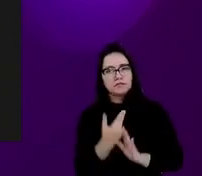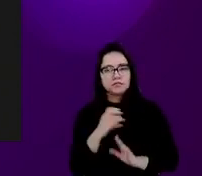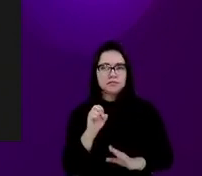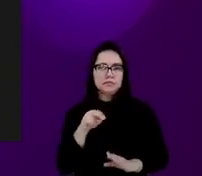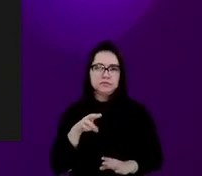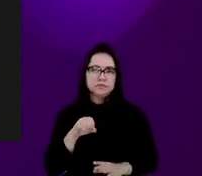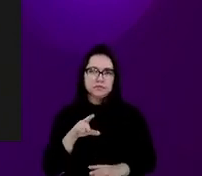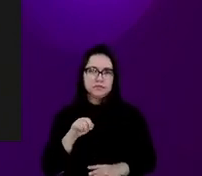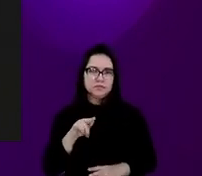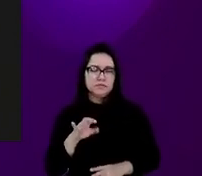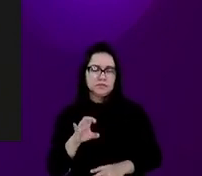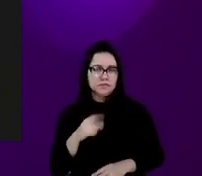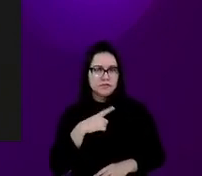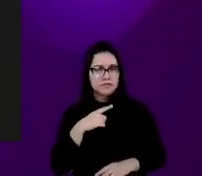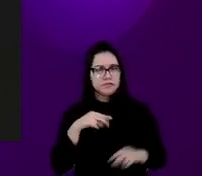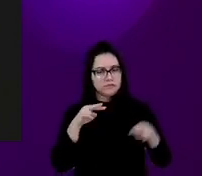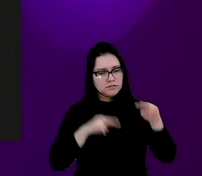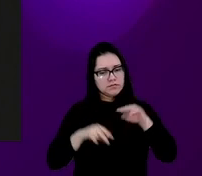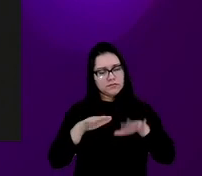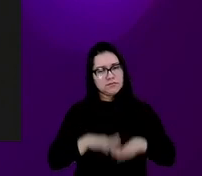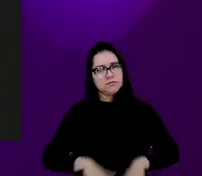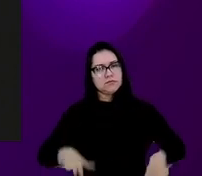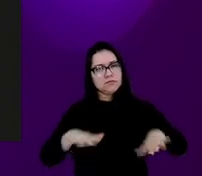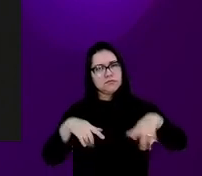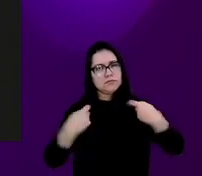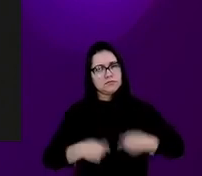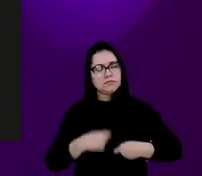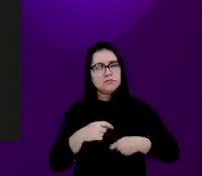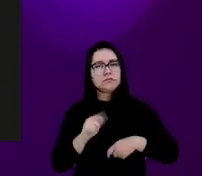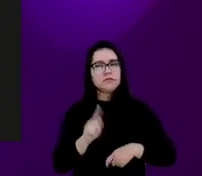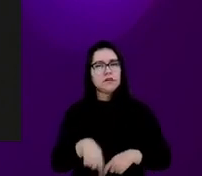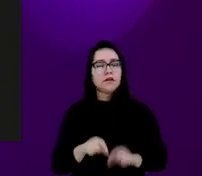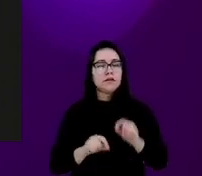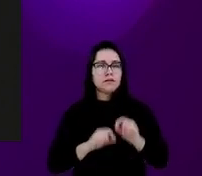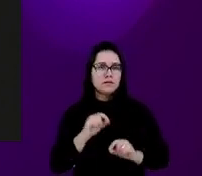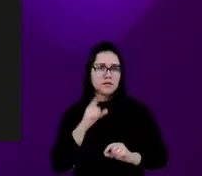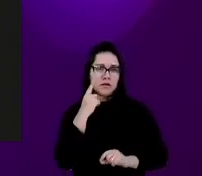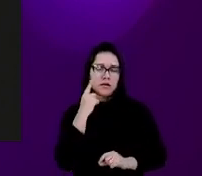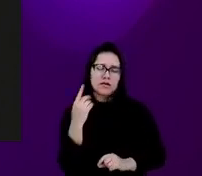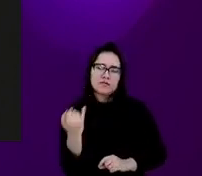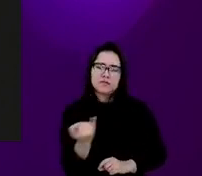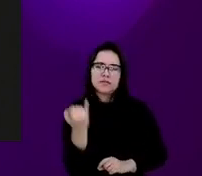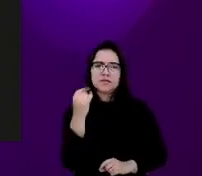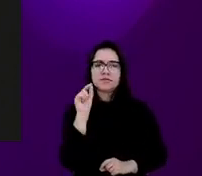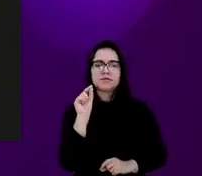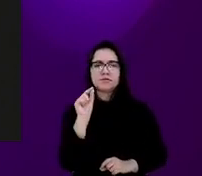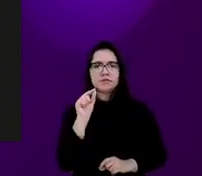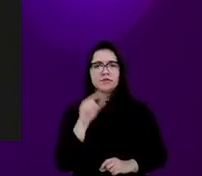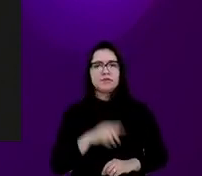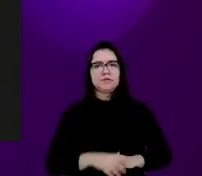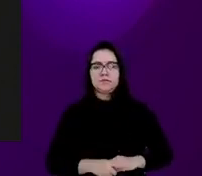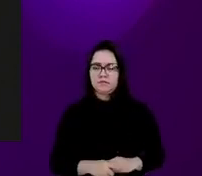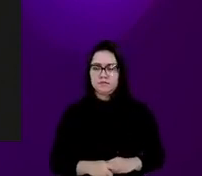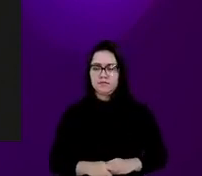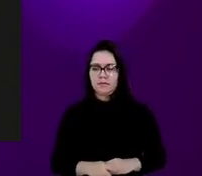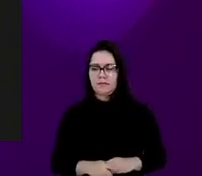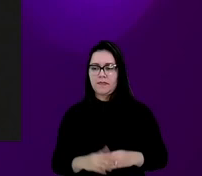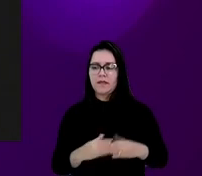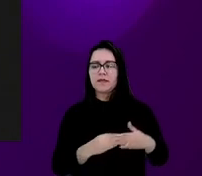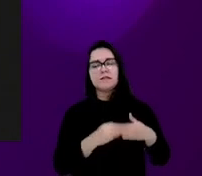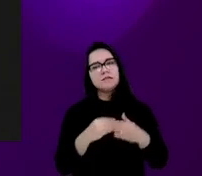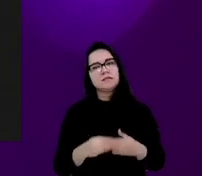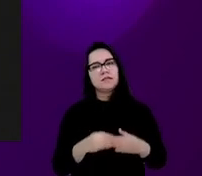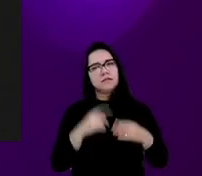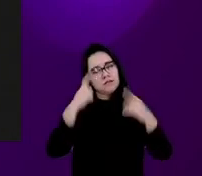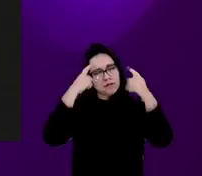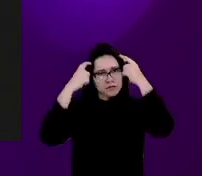essa visão mais ampla das necessidades, ele é uma interface fundamental para trazer as ideias